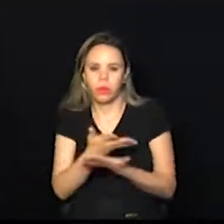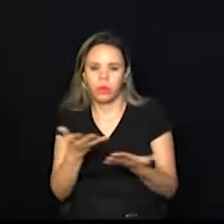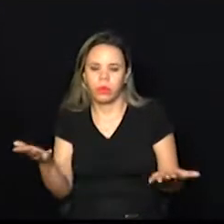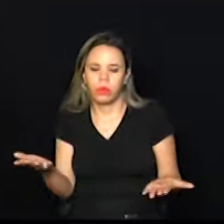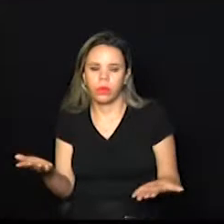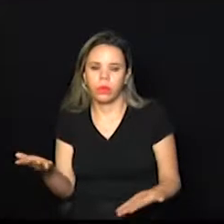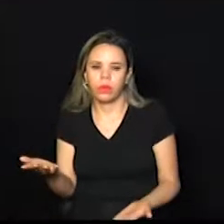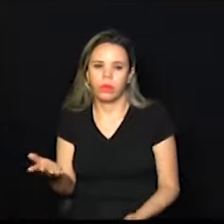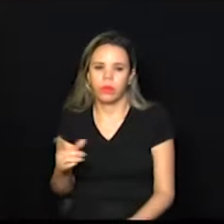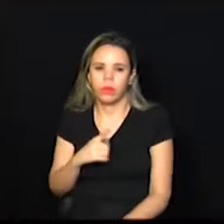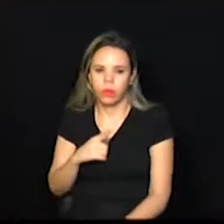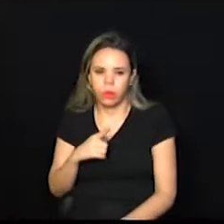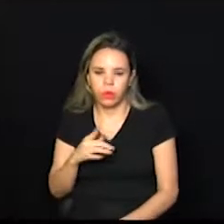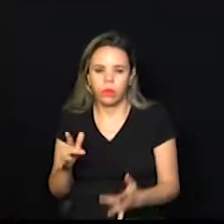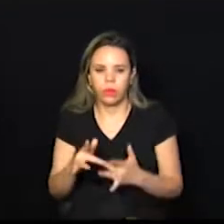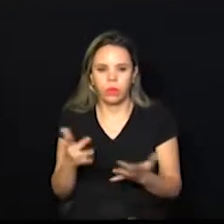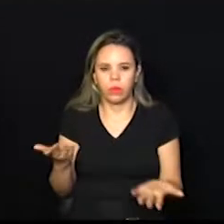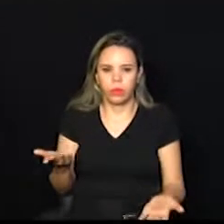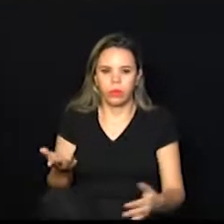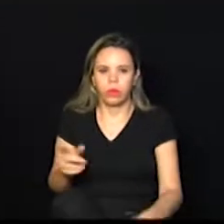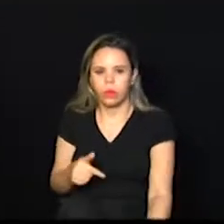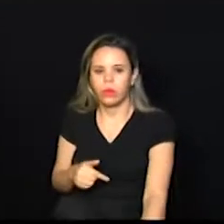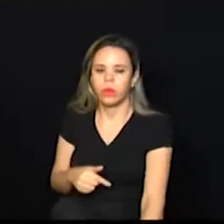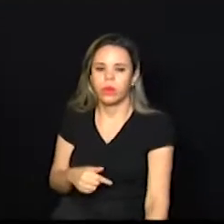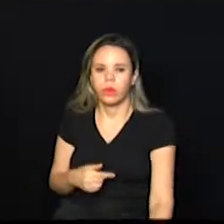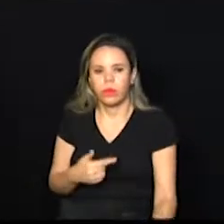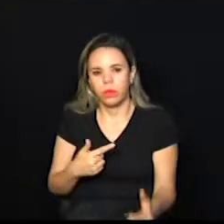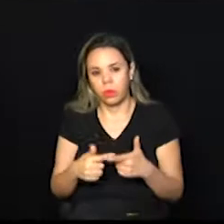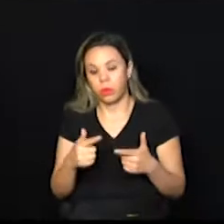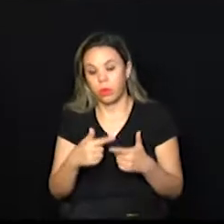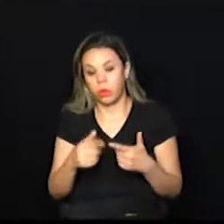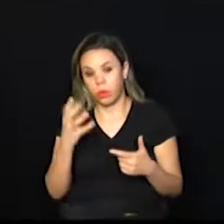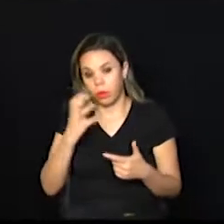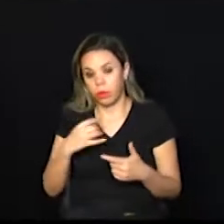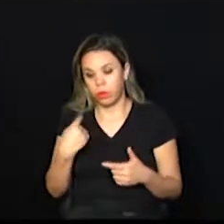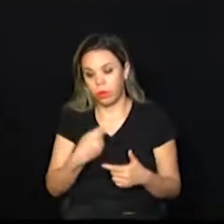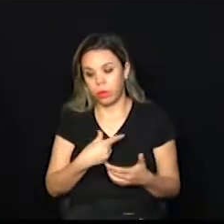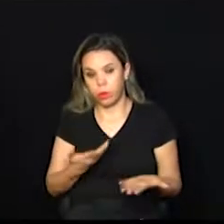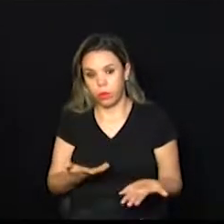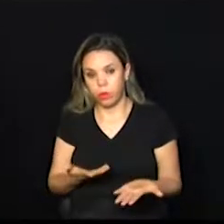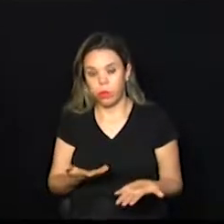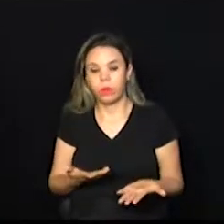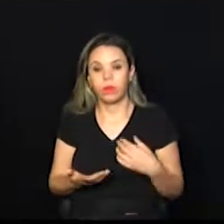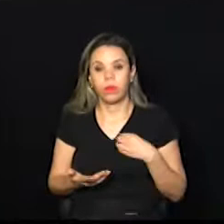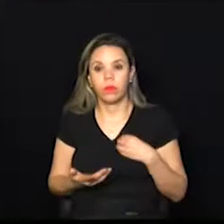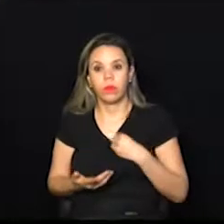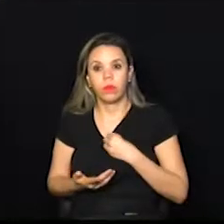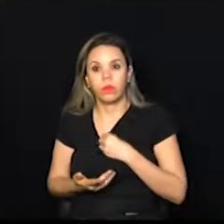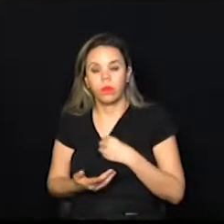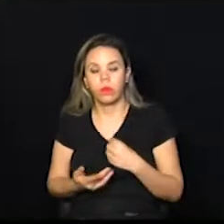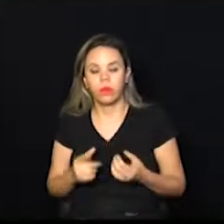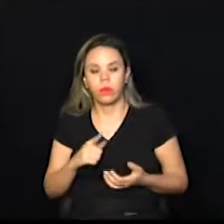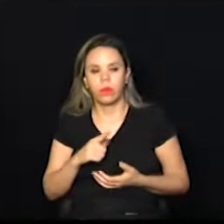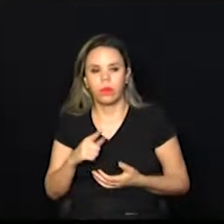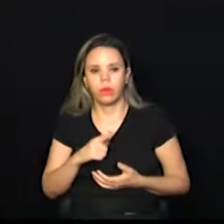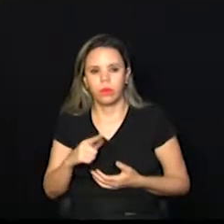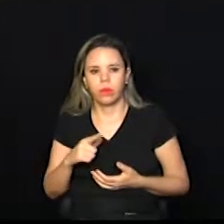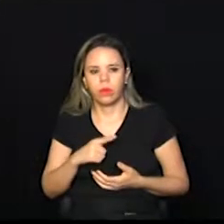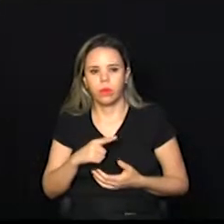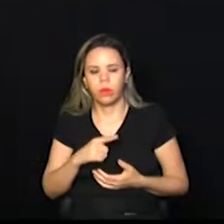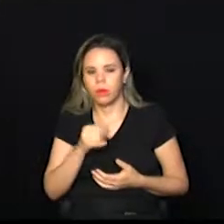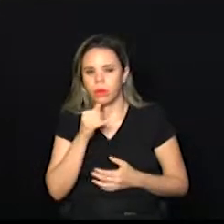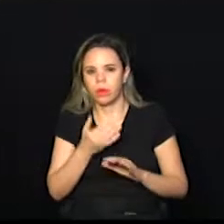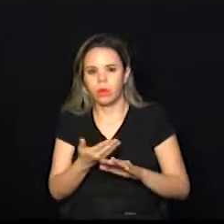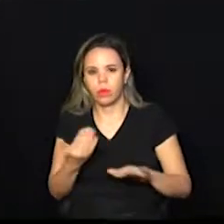se vocês tiveram contato com isso, mas era um problema muito sério para a gente, porque está tendo um espaçamento para